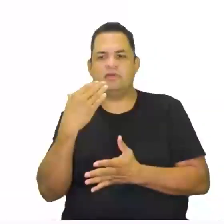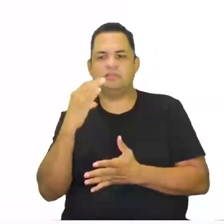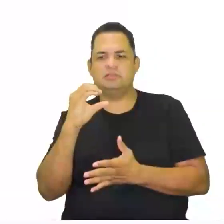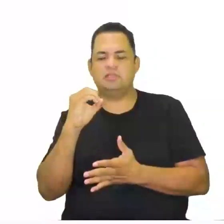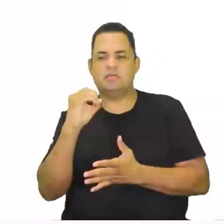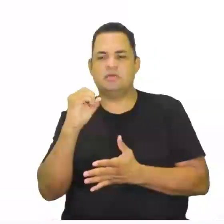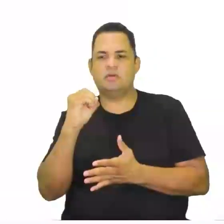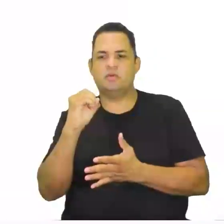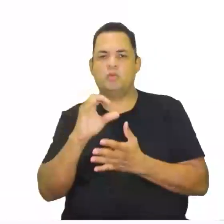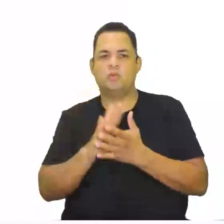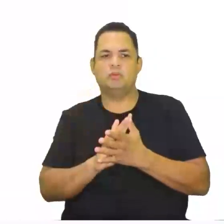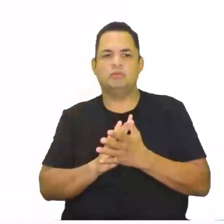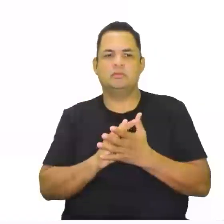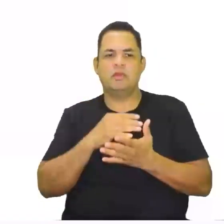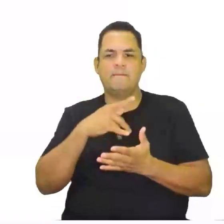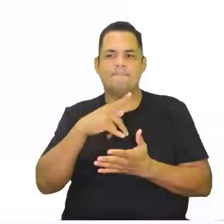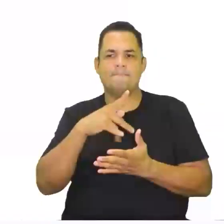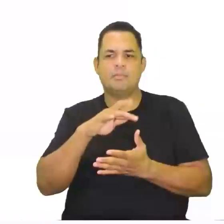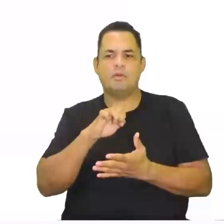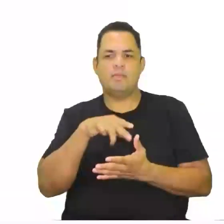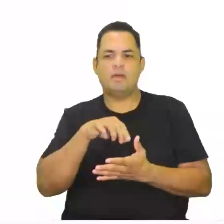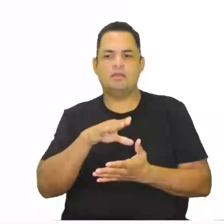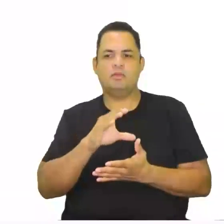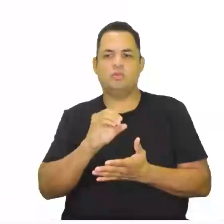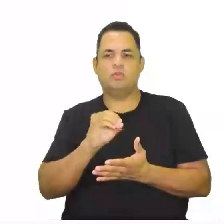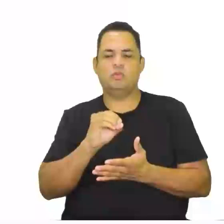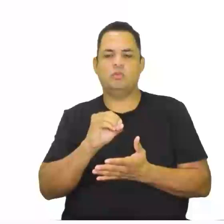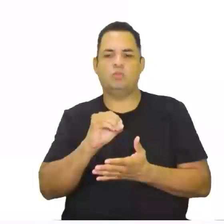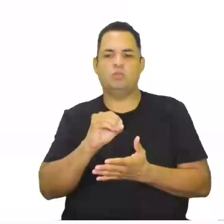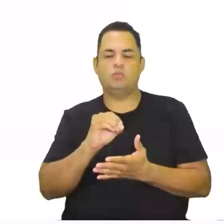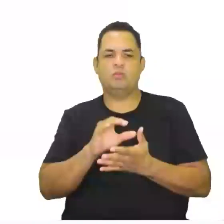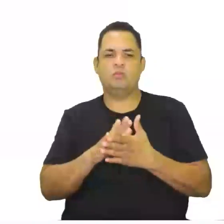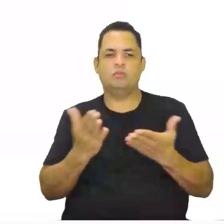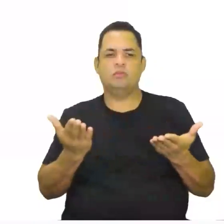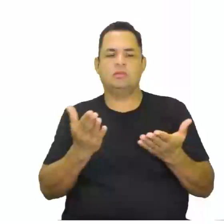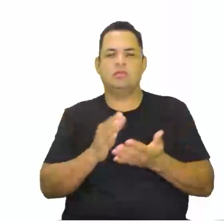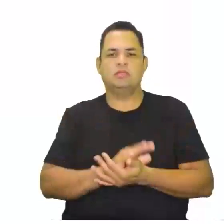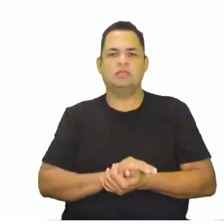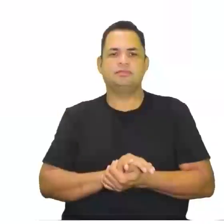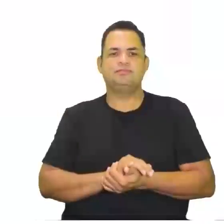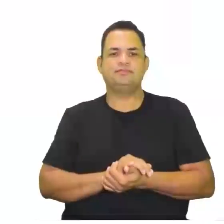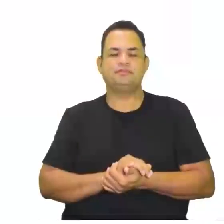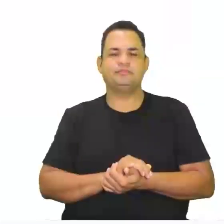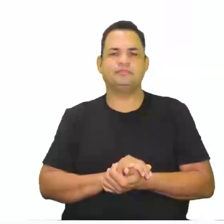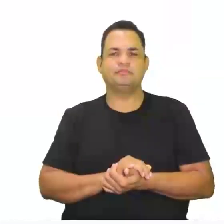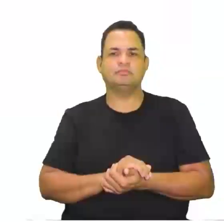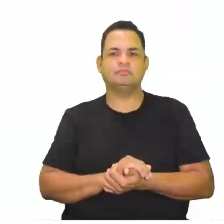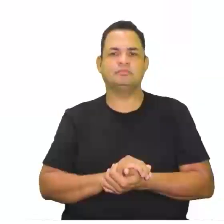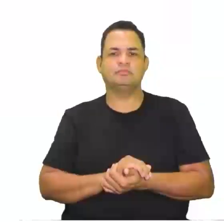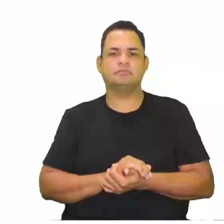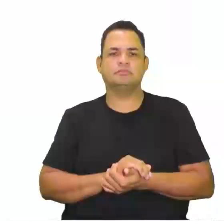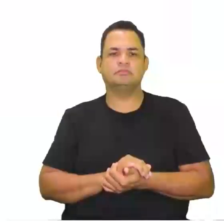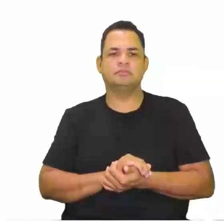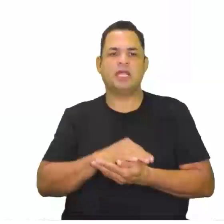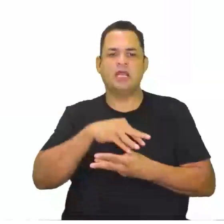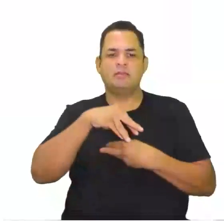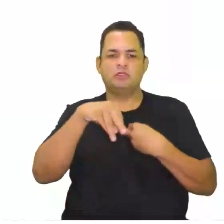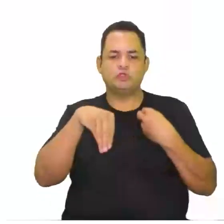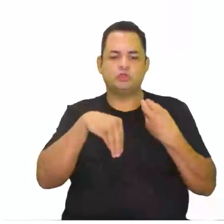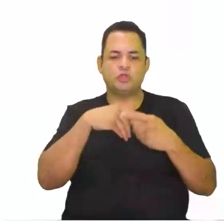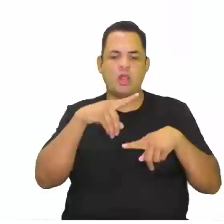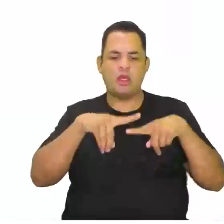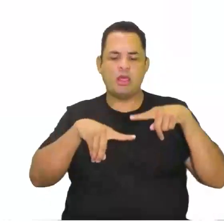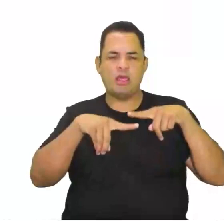desasfaltação, a propano. Onde o propano ele vai ser um